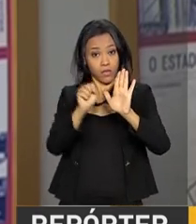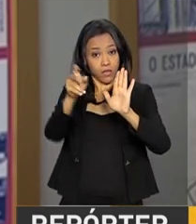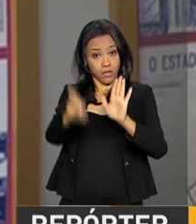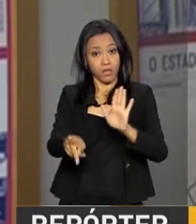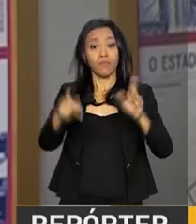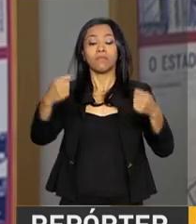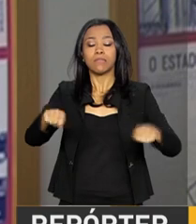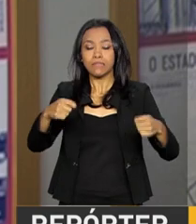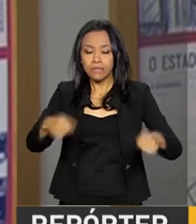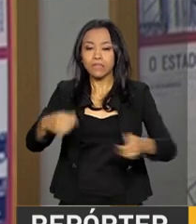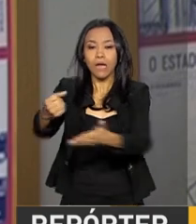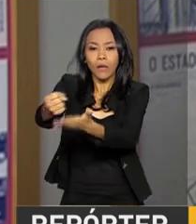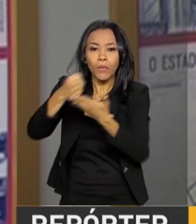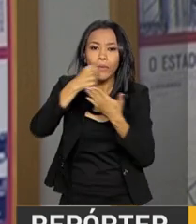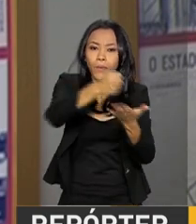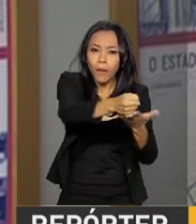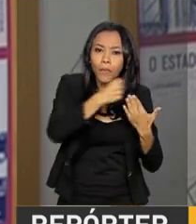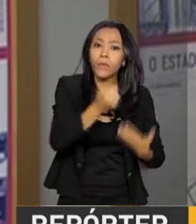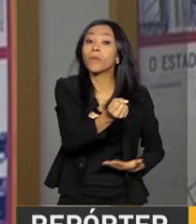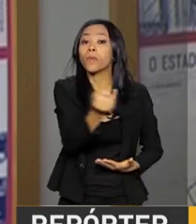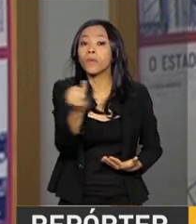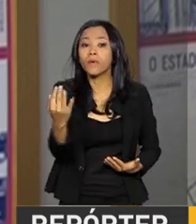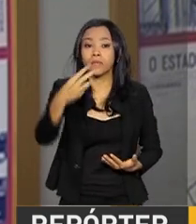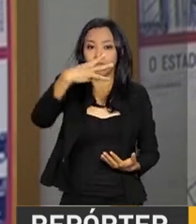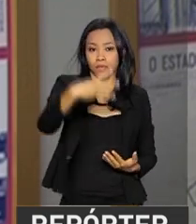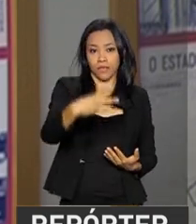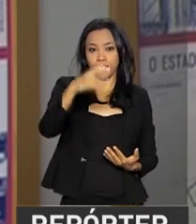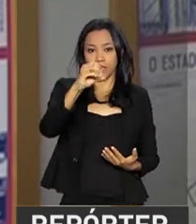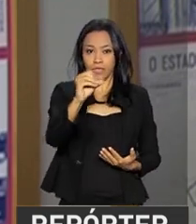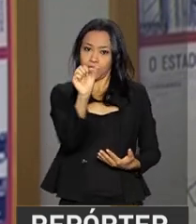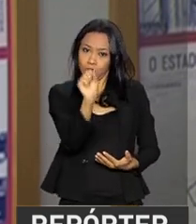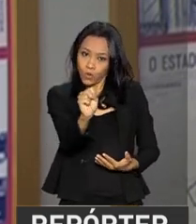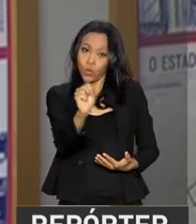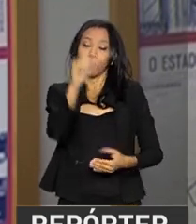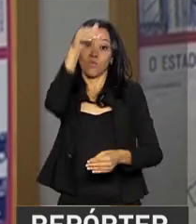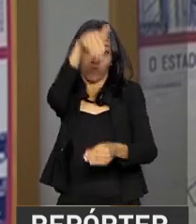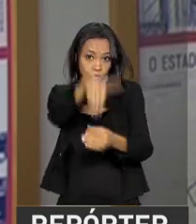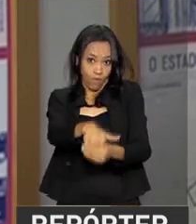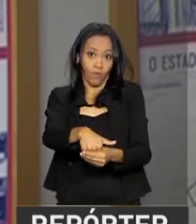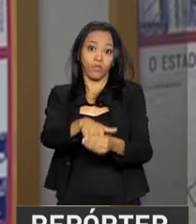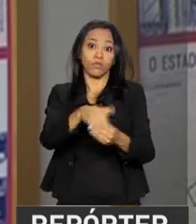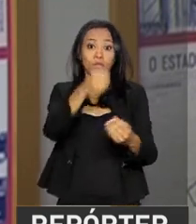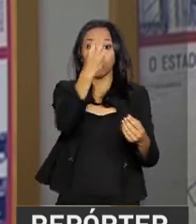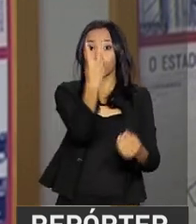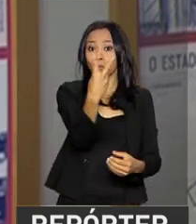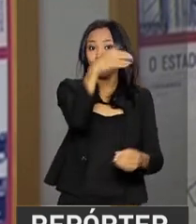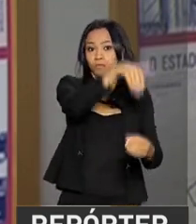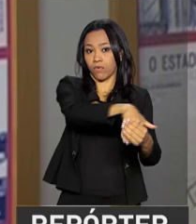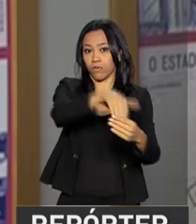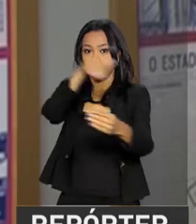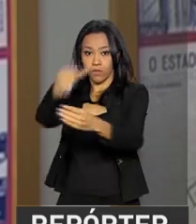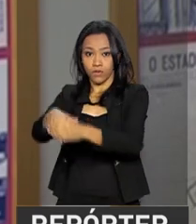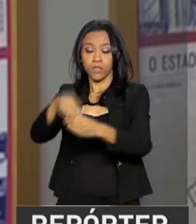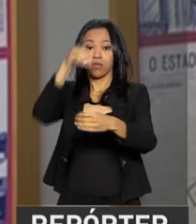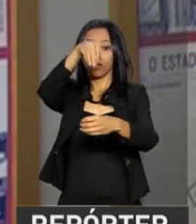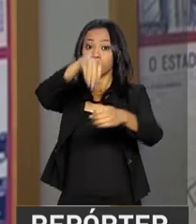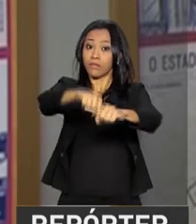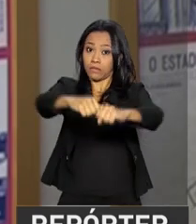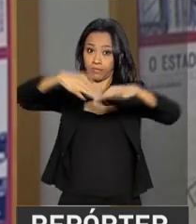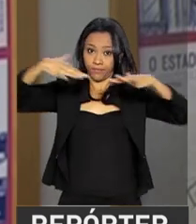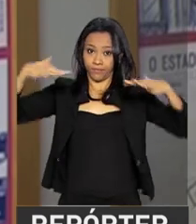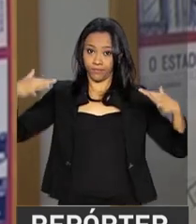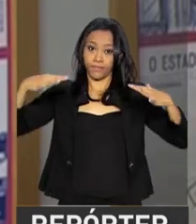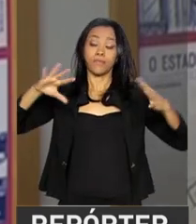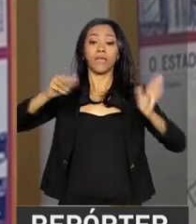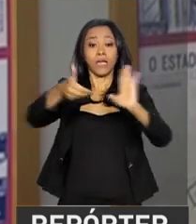do apoio de pelo menos 308 votos em dois turnos para ser aprovada na câmara dos deputados e em